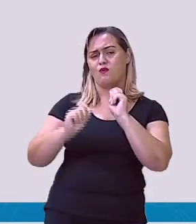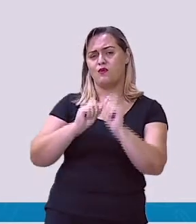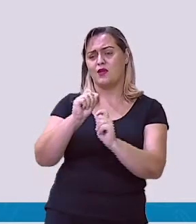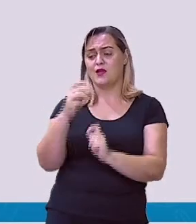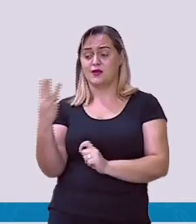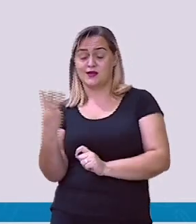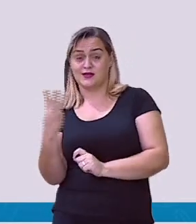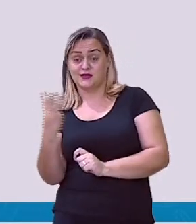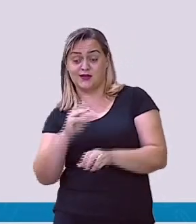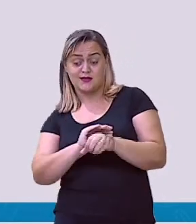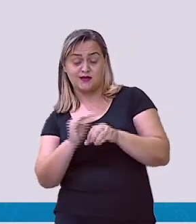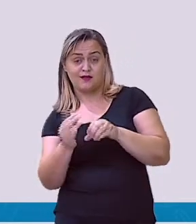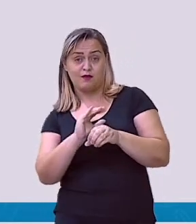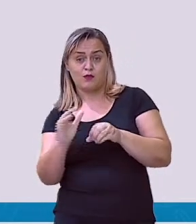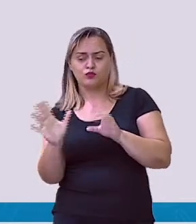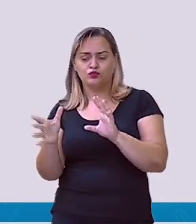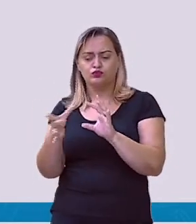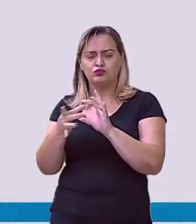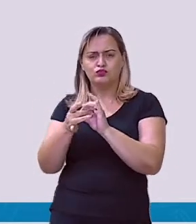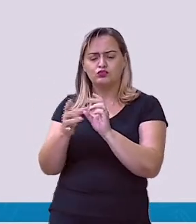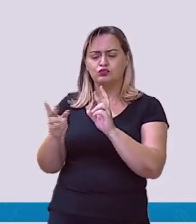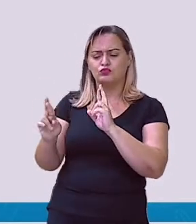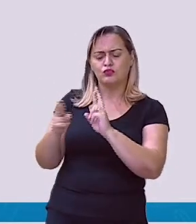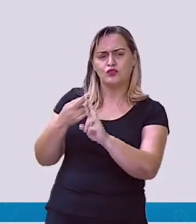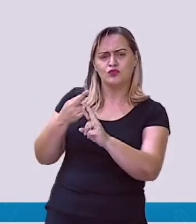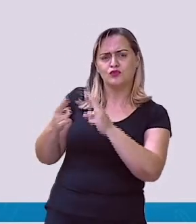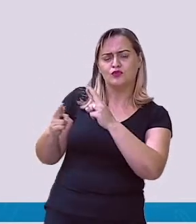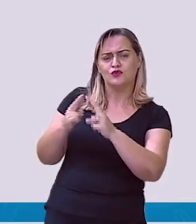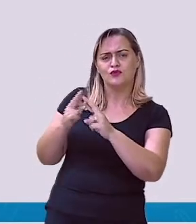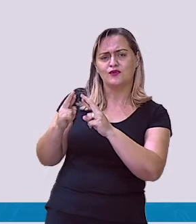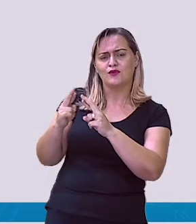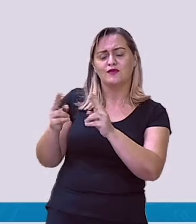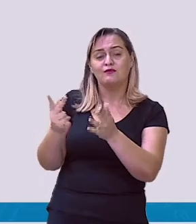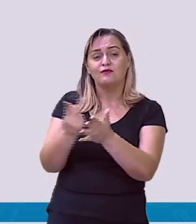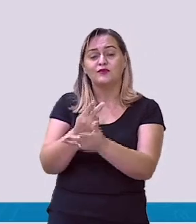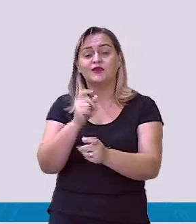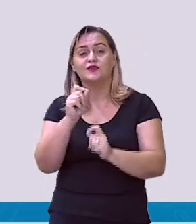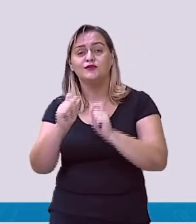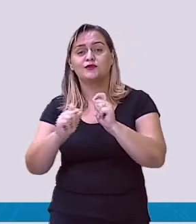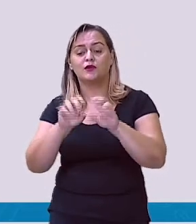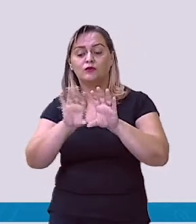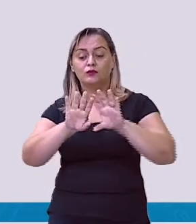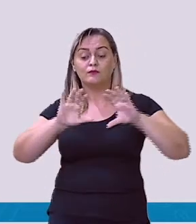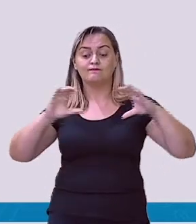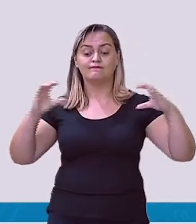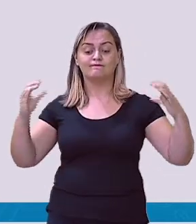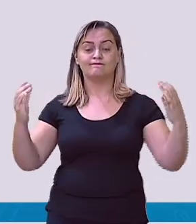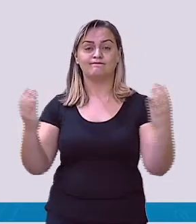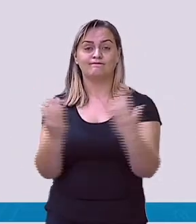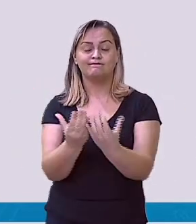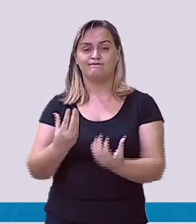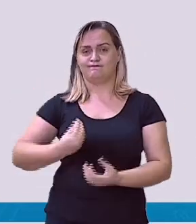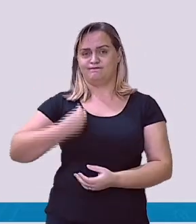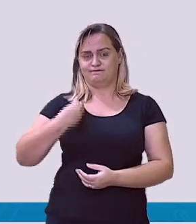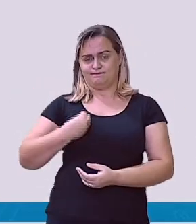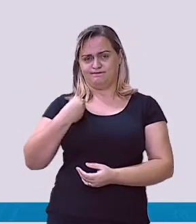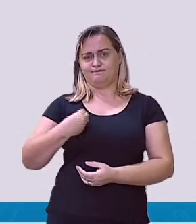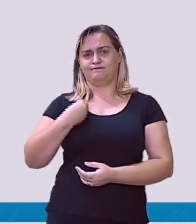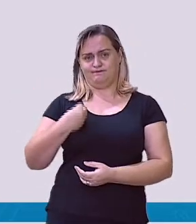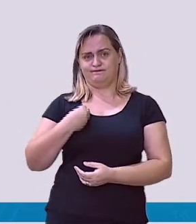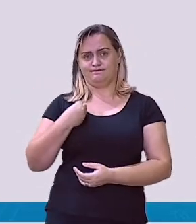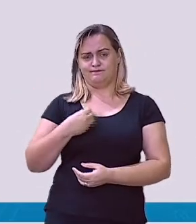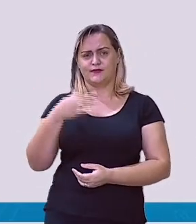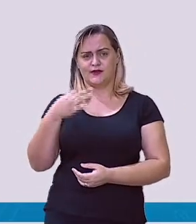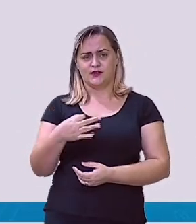dão origem à biosfera. A interação entre eles. Mas, por